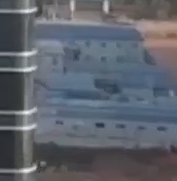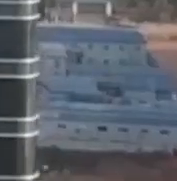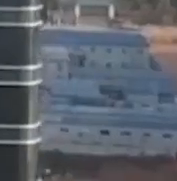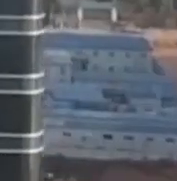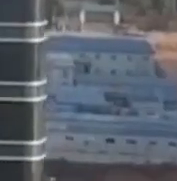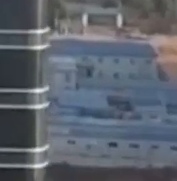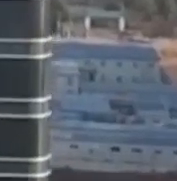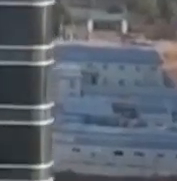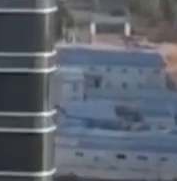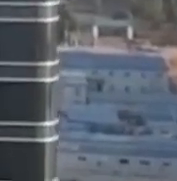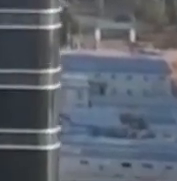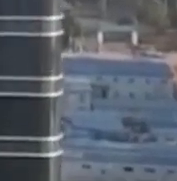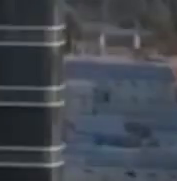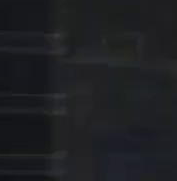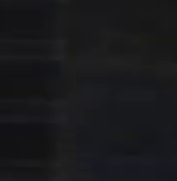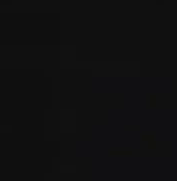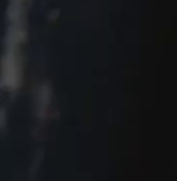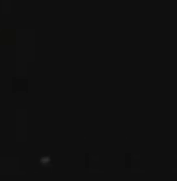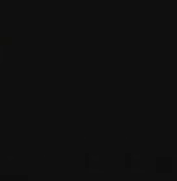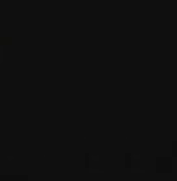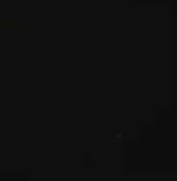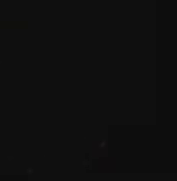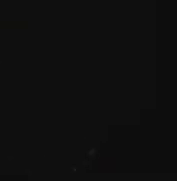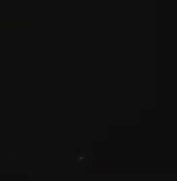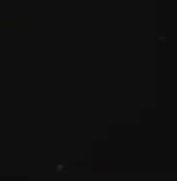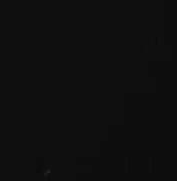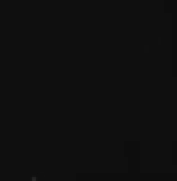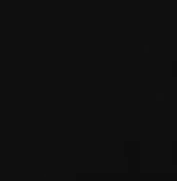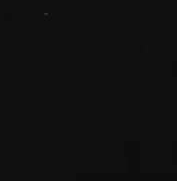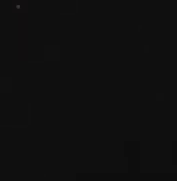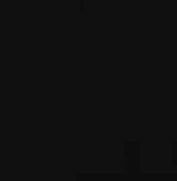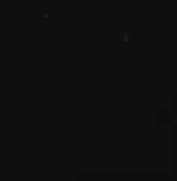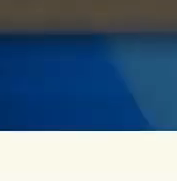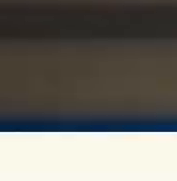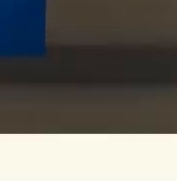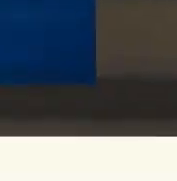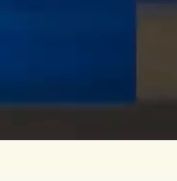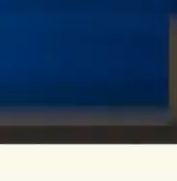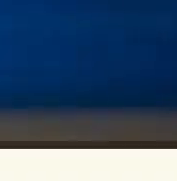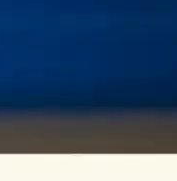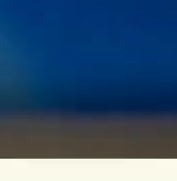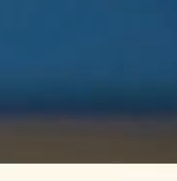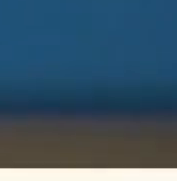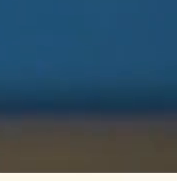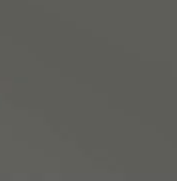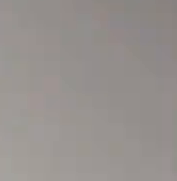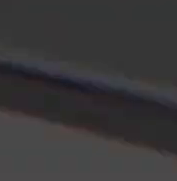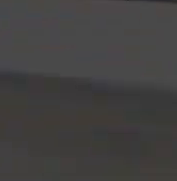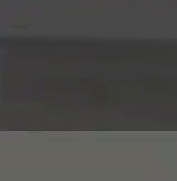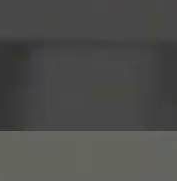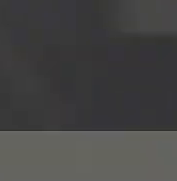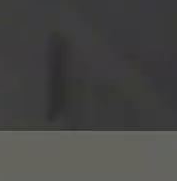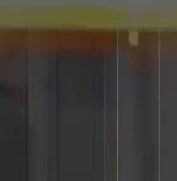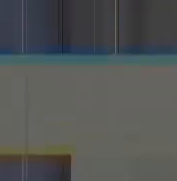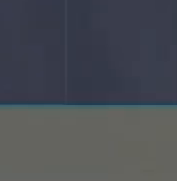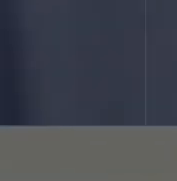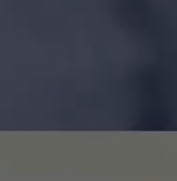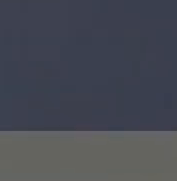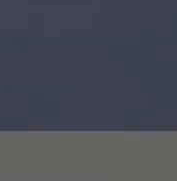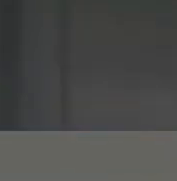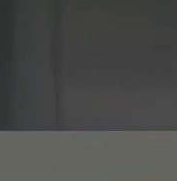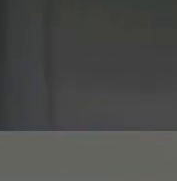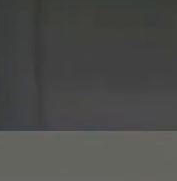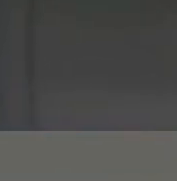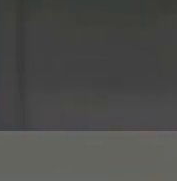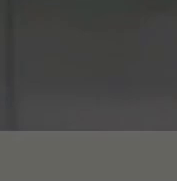e vamos contar um pouquinho mais somos uma companhia global de infraestrutura e dispositivos inteligentes fundado em